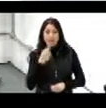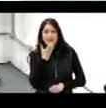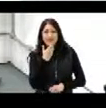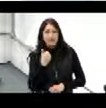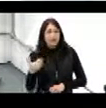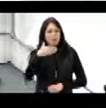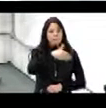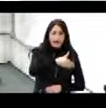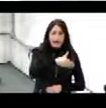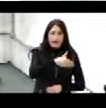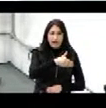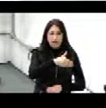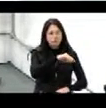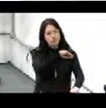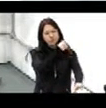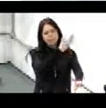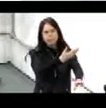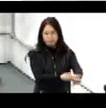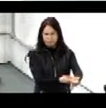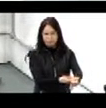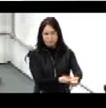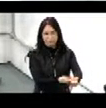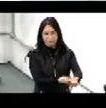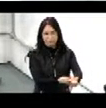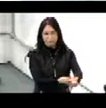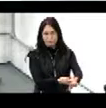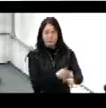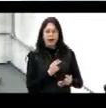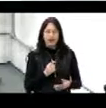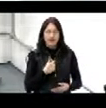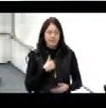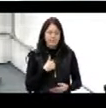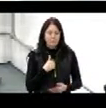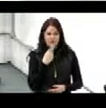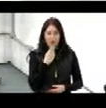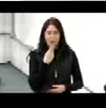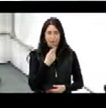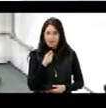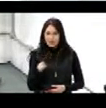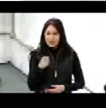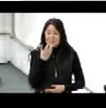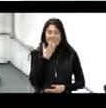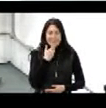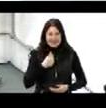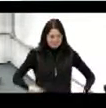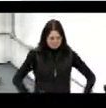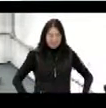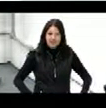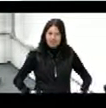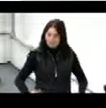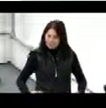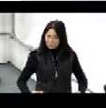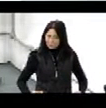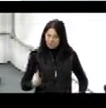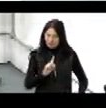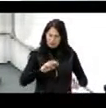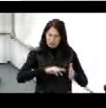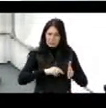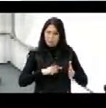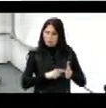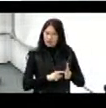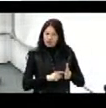vezes, passam o dia inteiro lá. E eu costumo dizer, o fato de ser criança de cadeira de rodas não quer dizer que deixe de